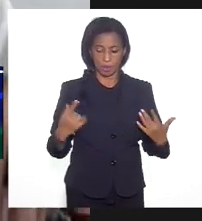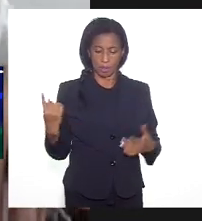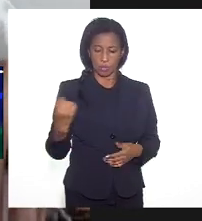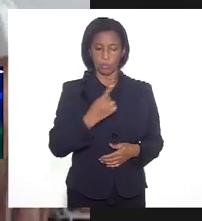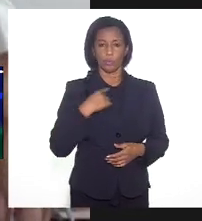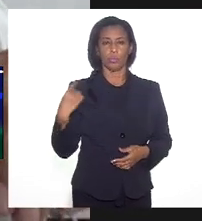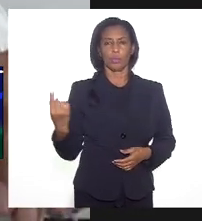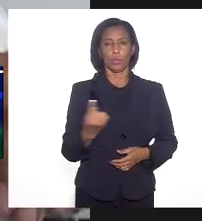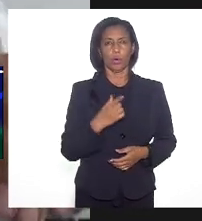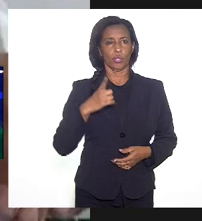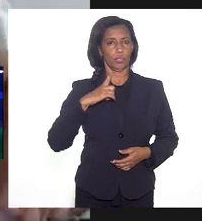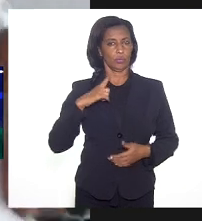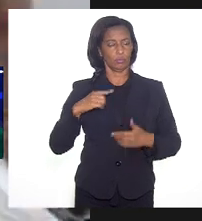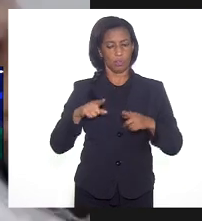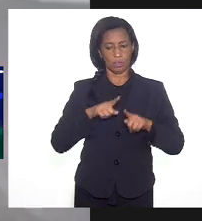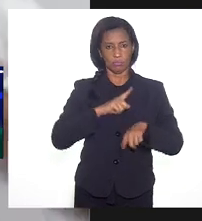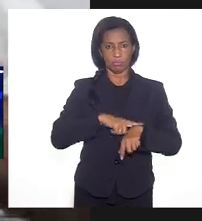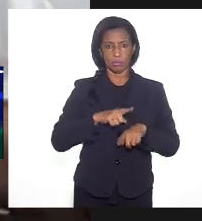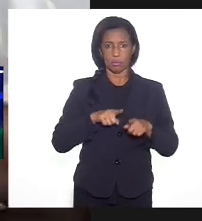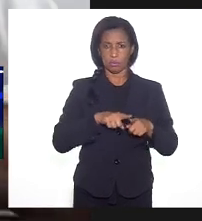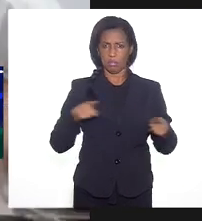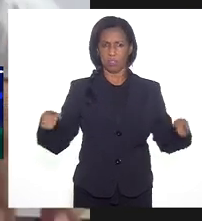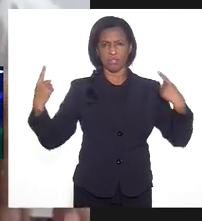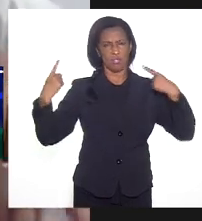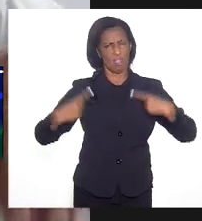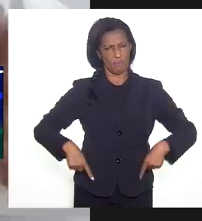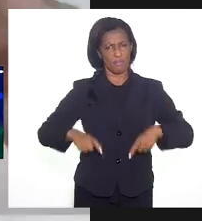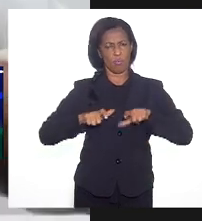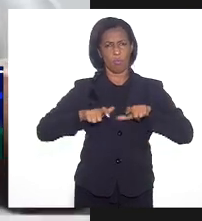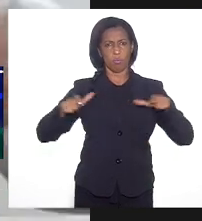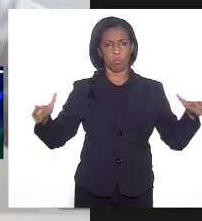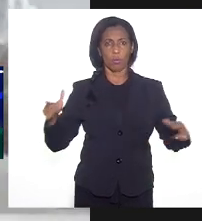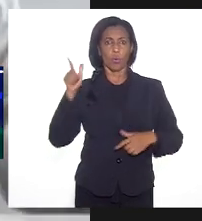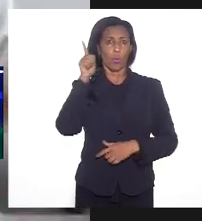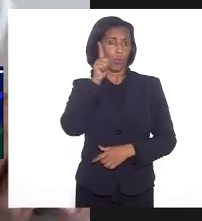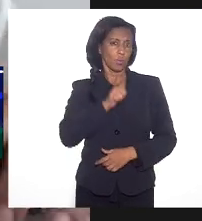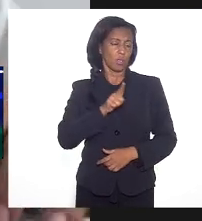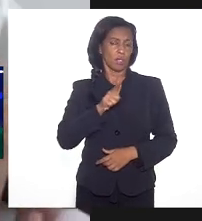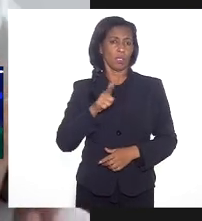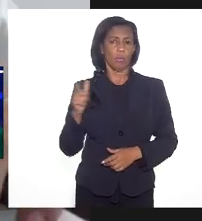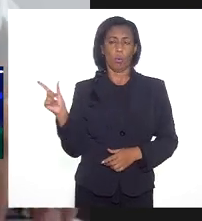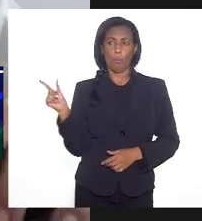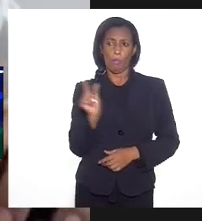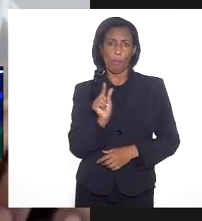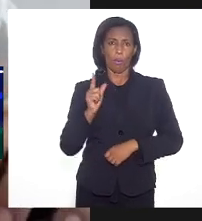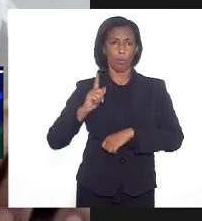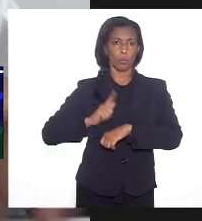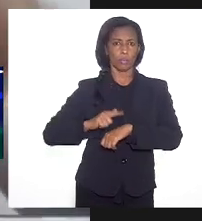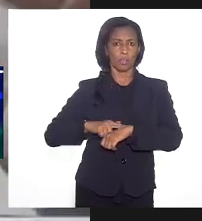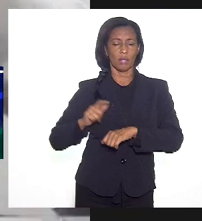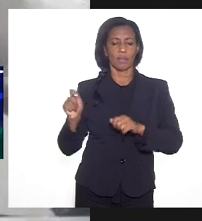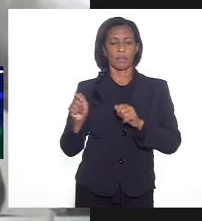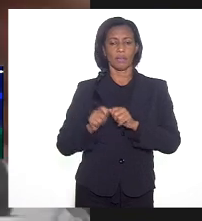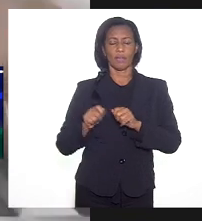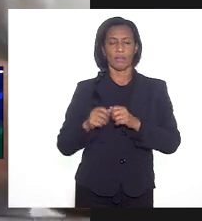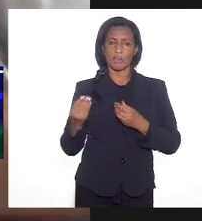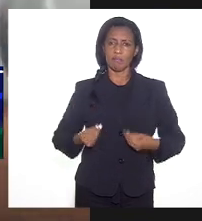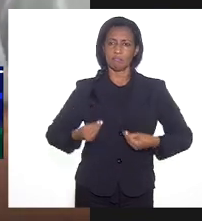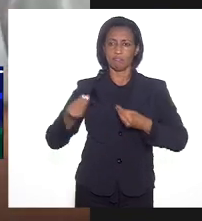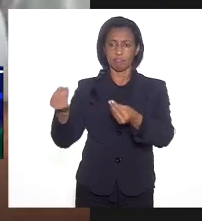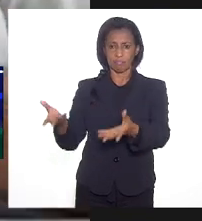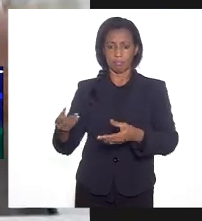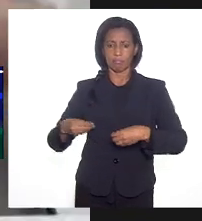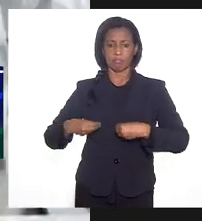tivemos durante esse tempo desafios grandes que conseguimos apesar do pouco tempo fazer essas entregas